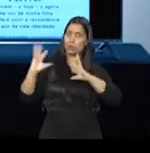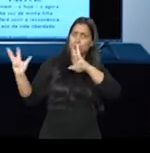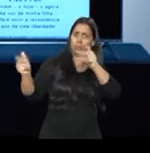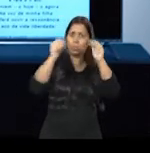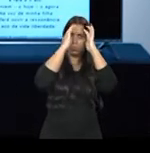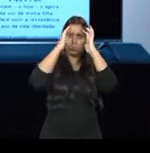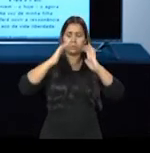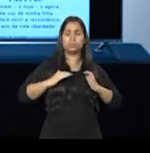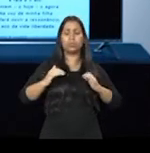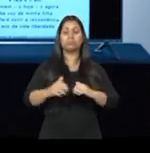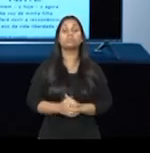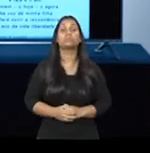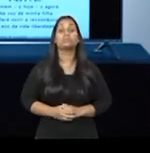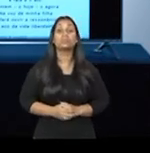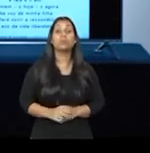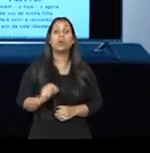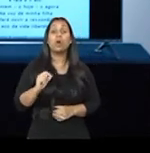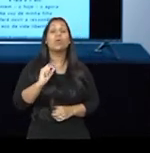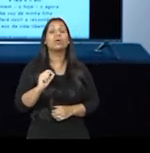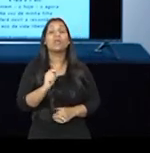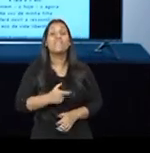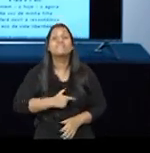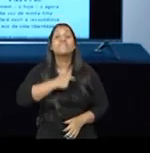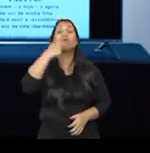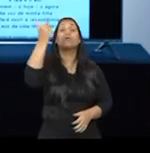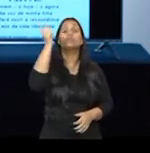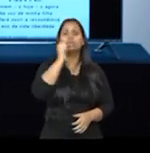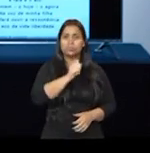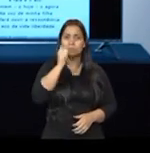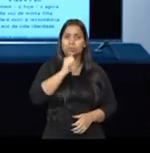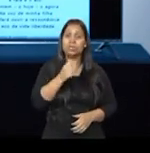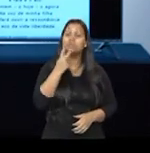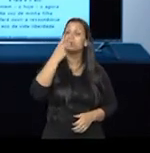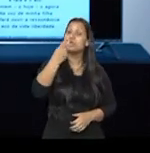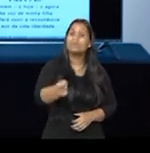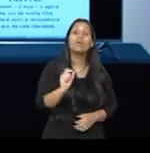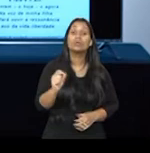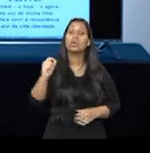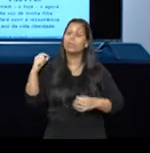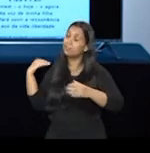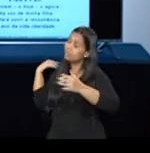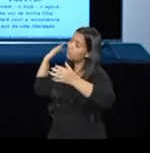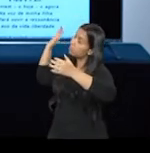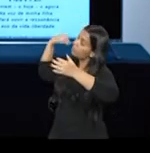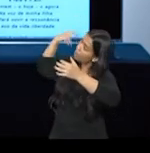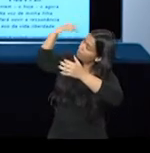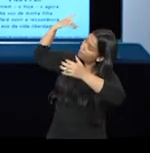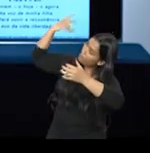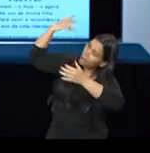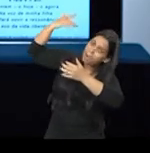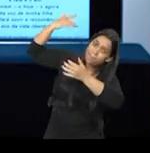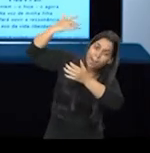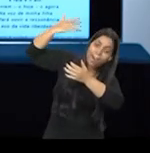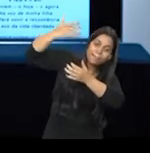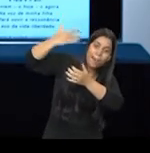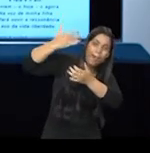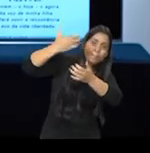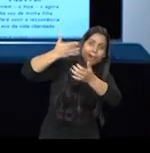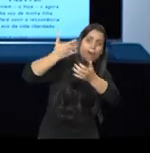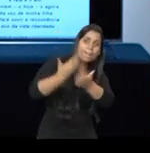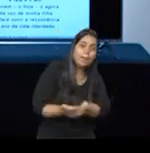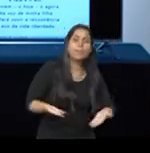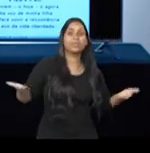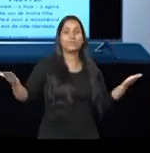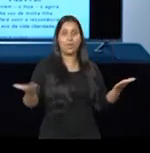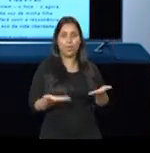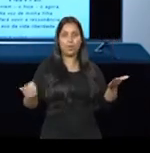Nesse poema aqui chamado Vozes Mulheres, pessoal, ela vai tratar justamente desse processo histórico, né, dos antepassados dela que vem